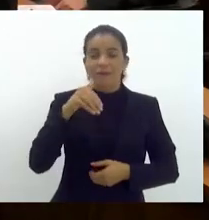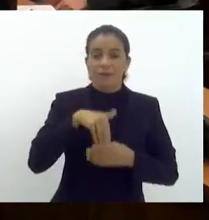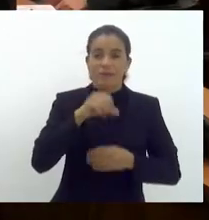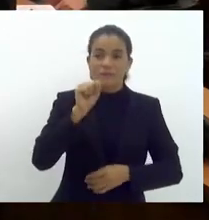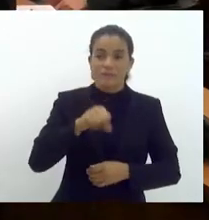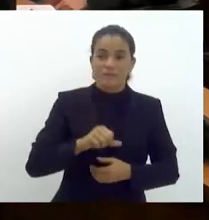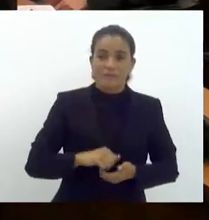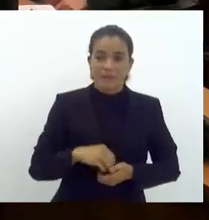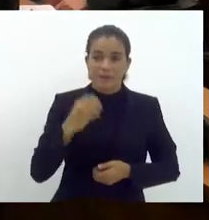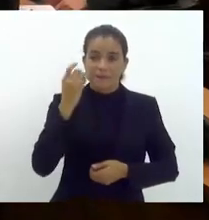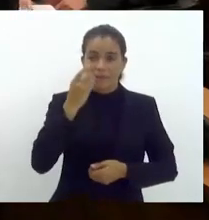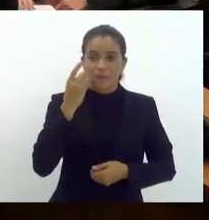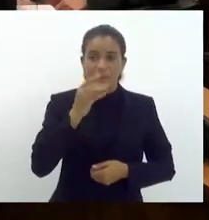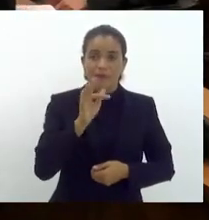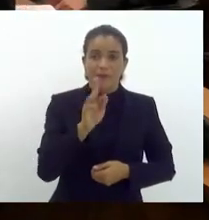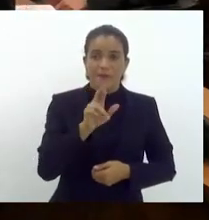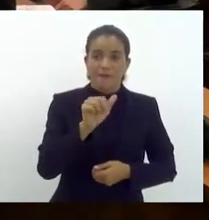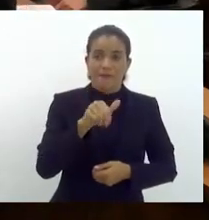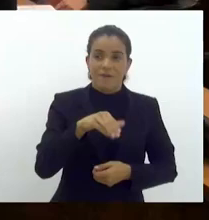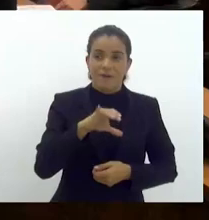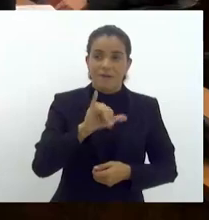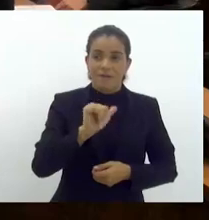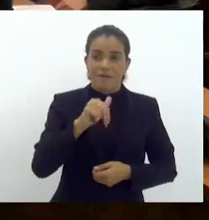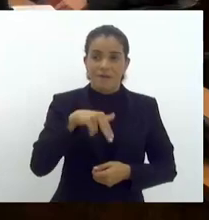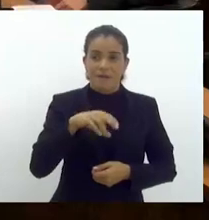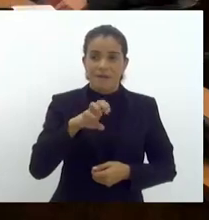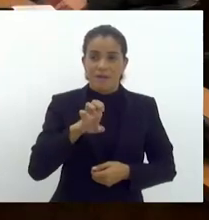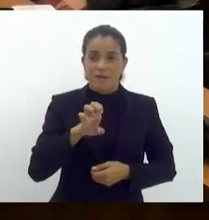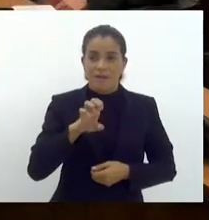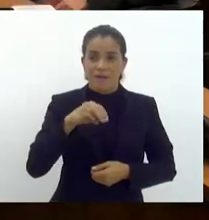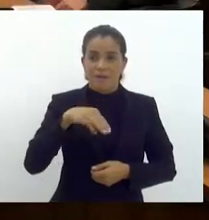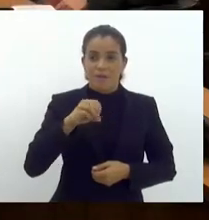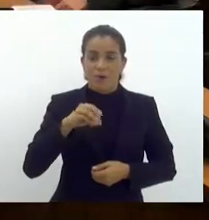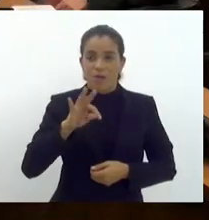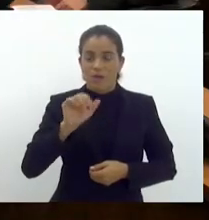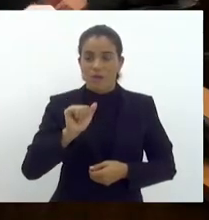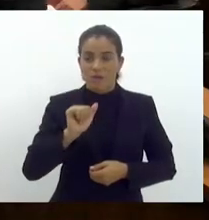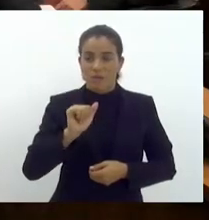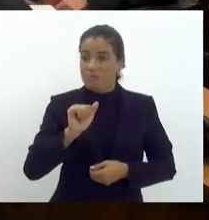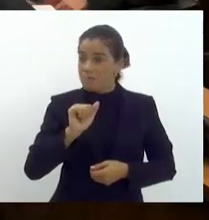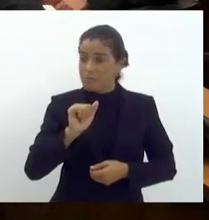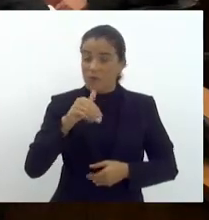deputada Franciane Mota tava no sistema online